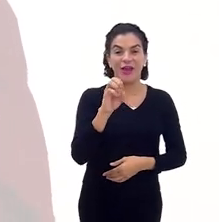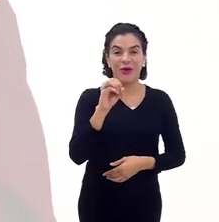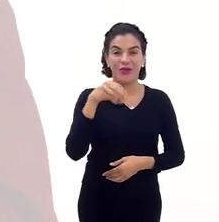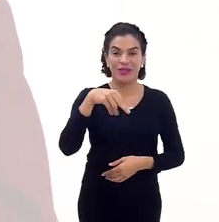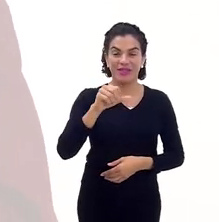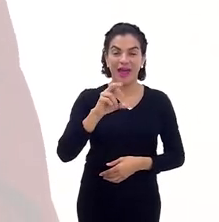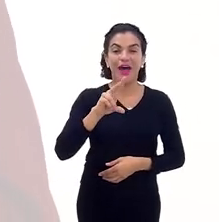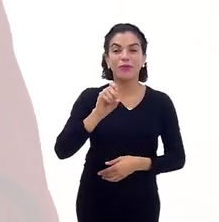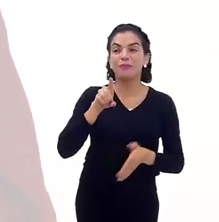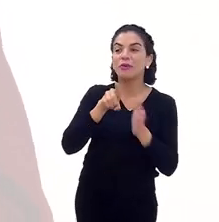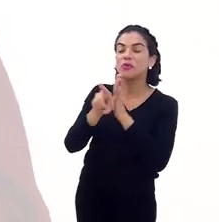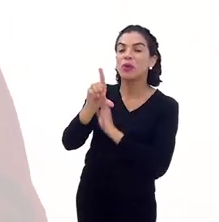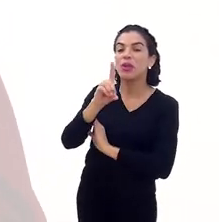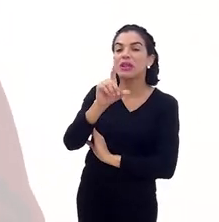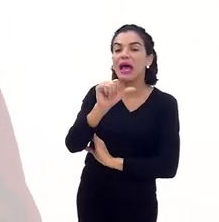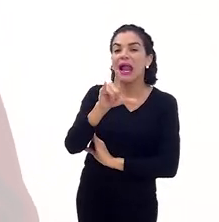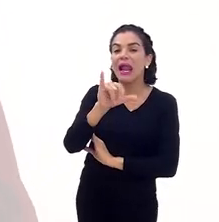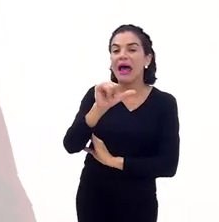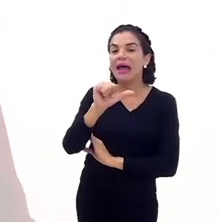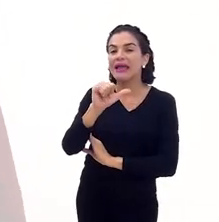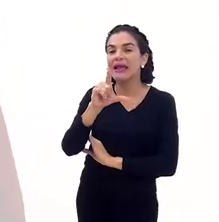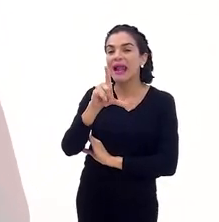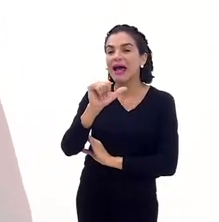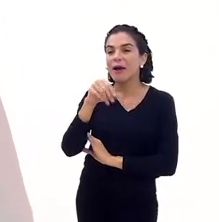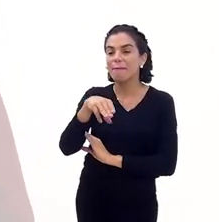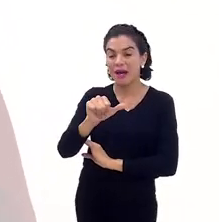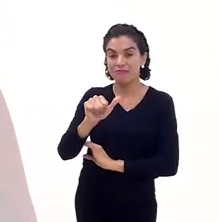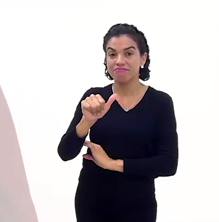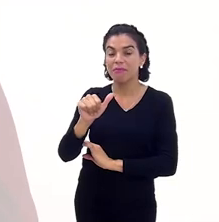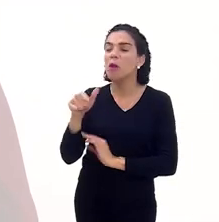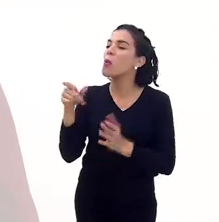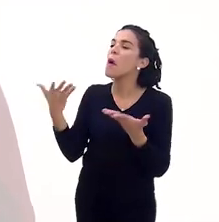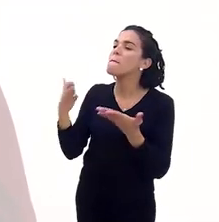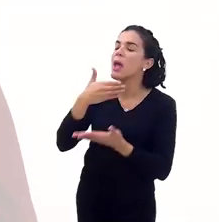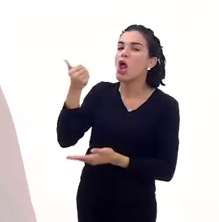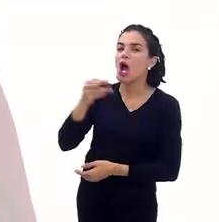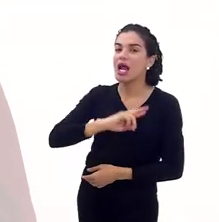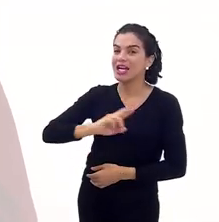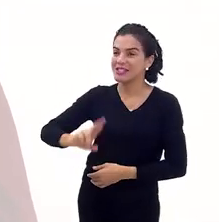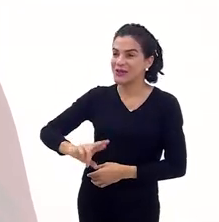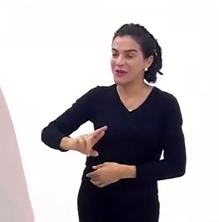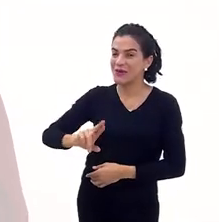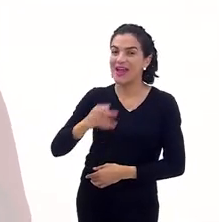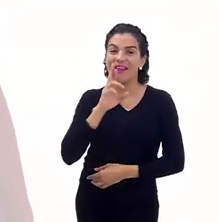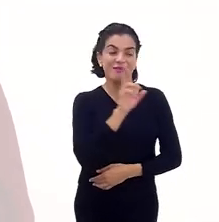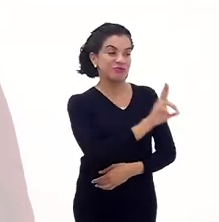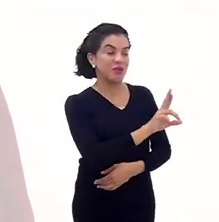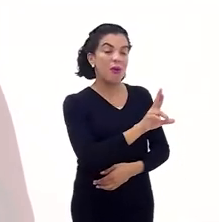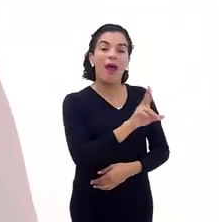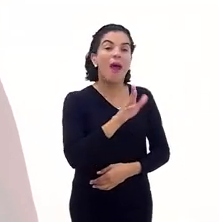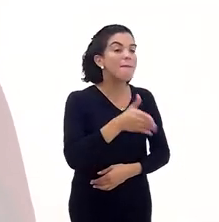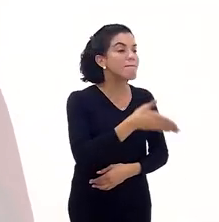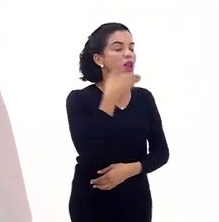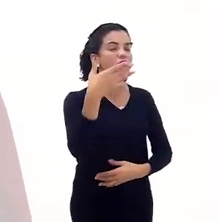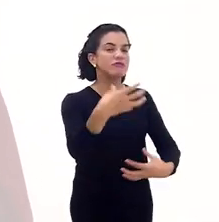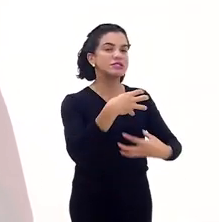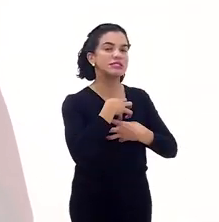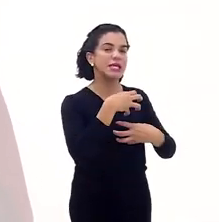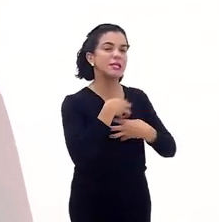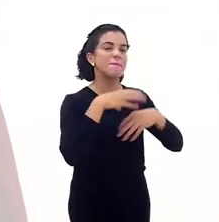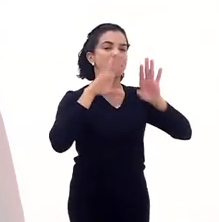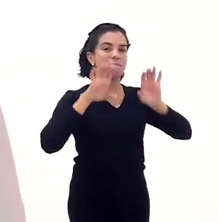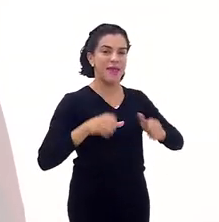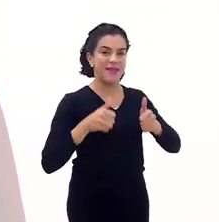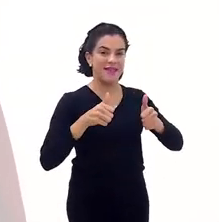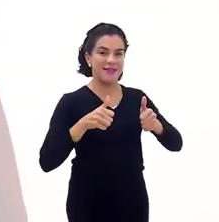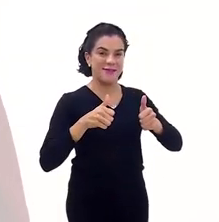perguntou para o Dalai Lama, né? Qual que era a melhor religião? E ele falou, a que mais te faz bem. Então, é aquela